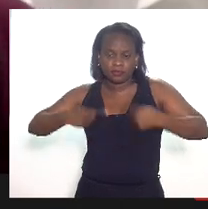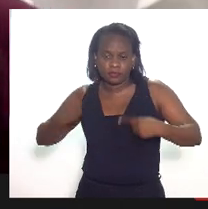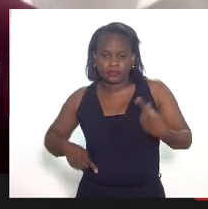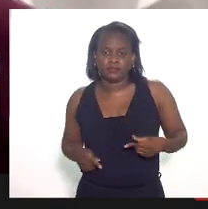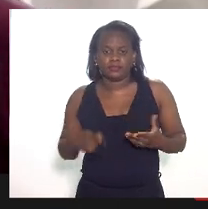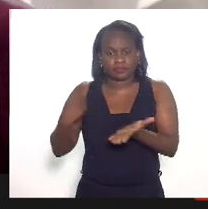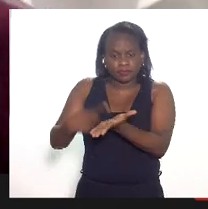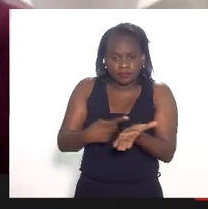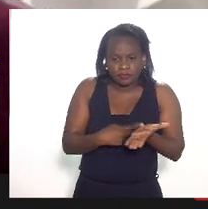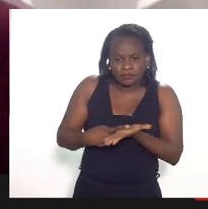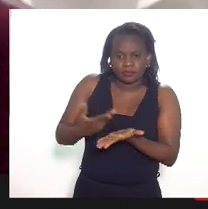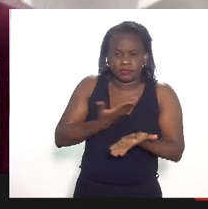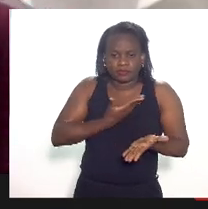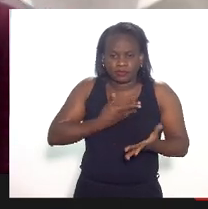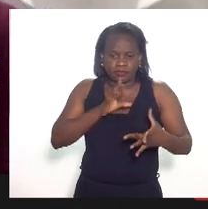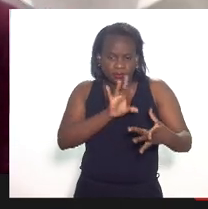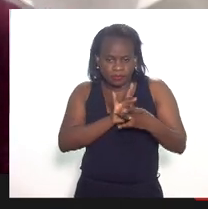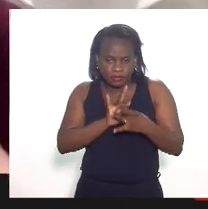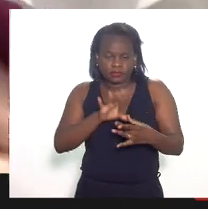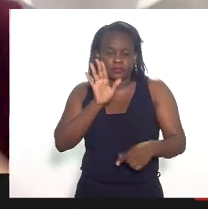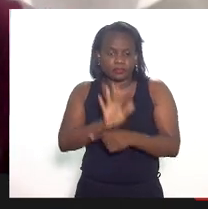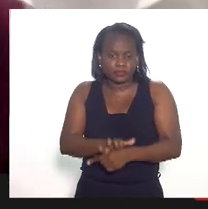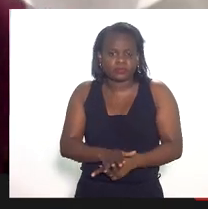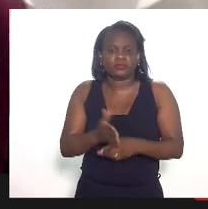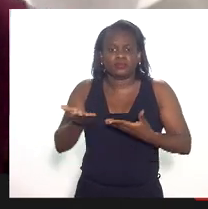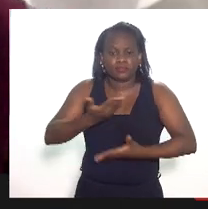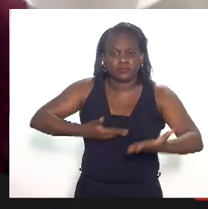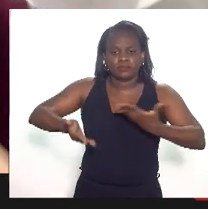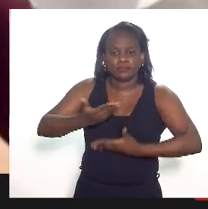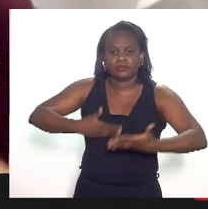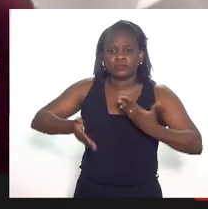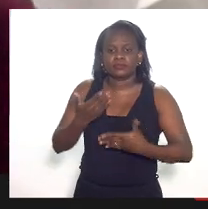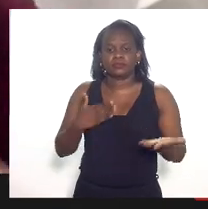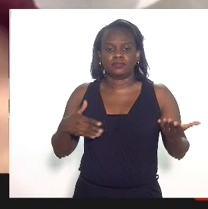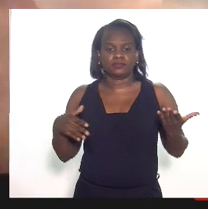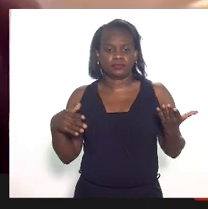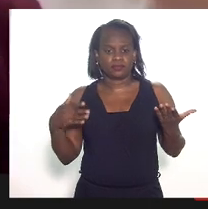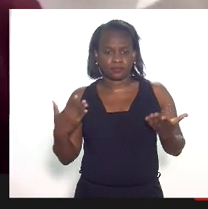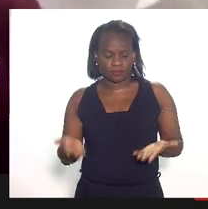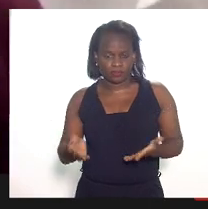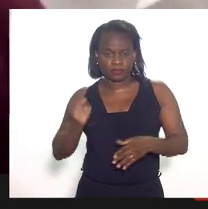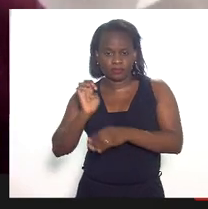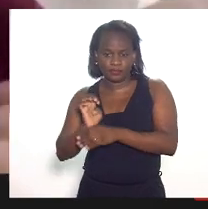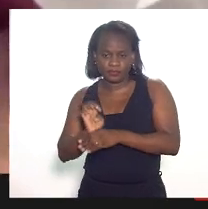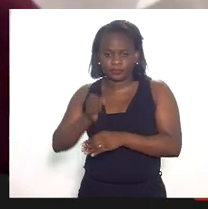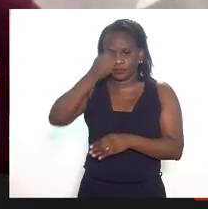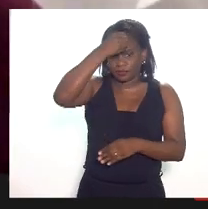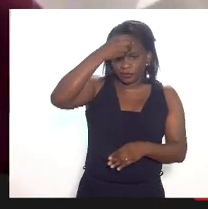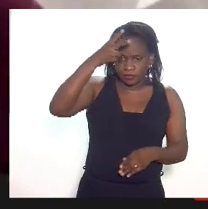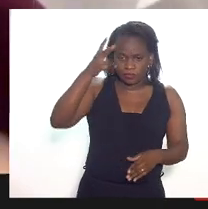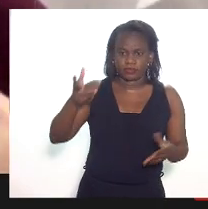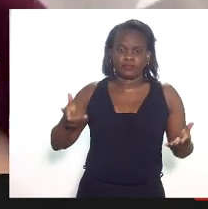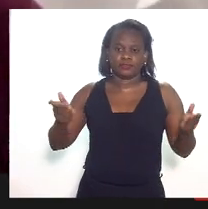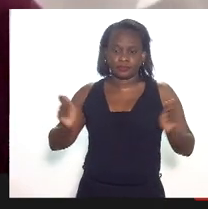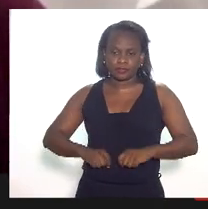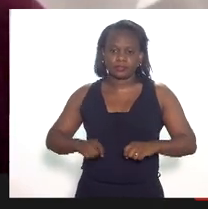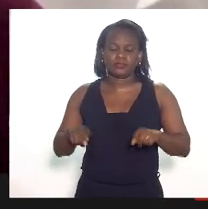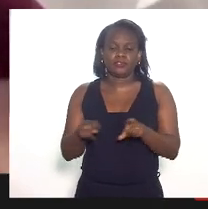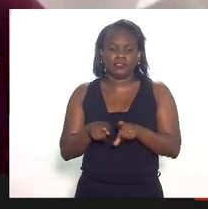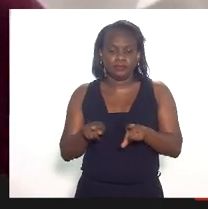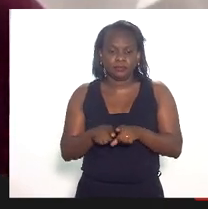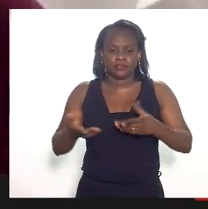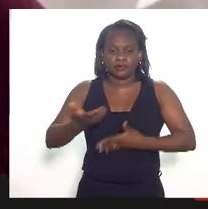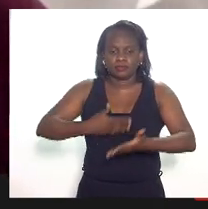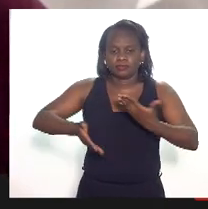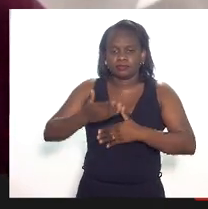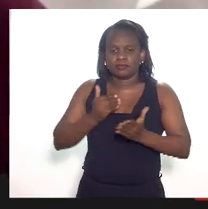política parcerias que permitam nessa interlocução entre o Estado e o município, essa